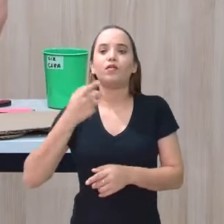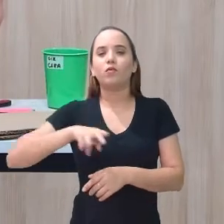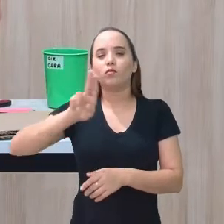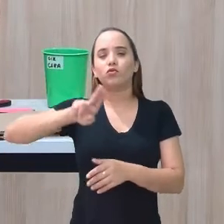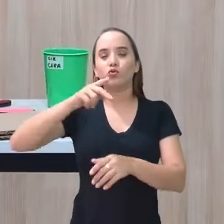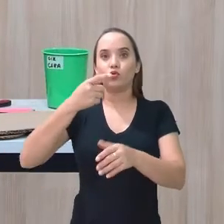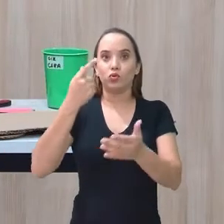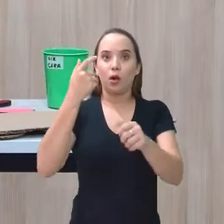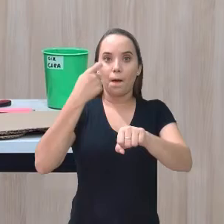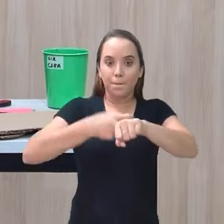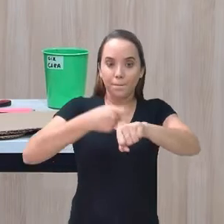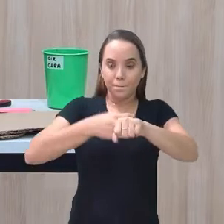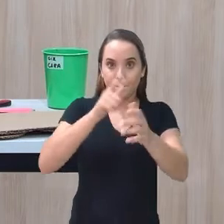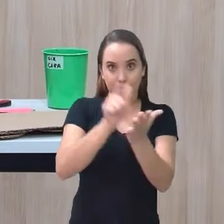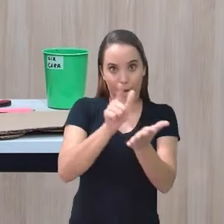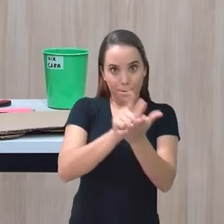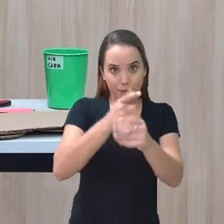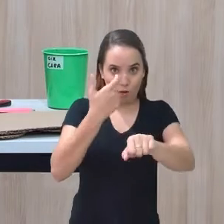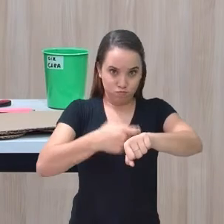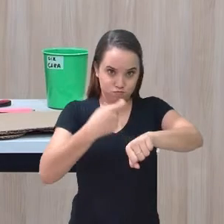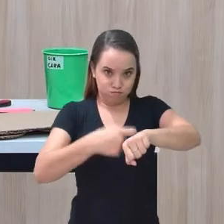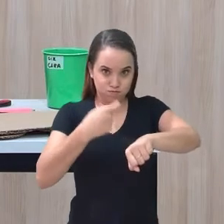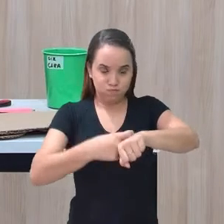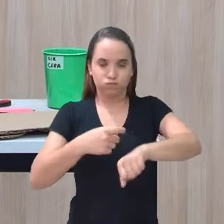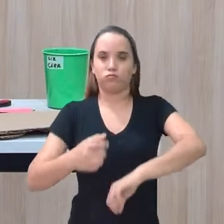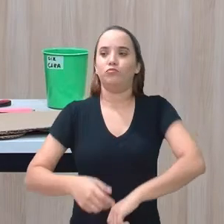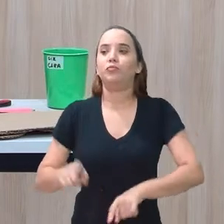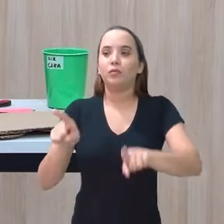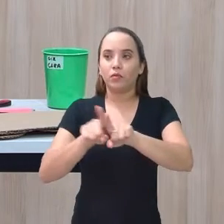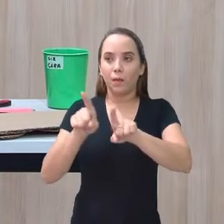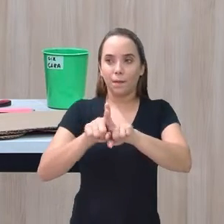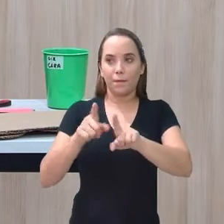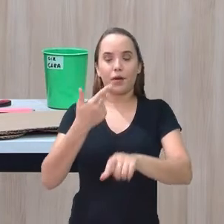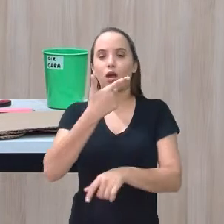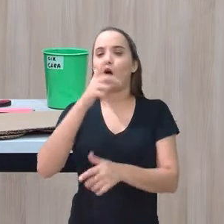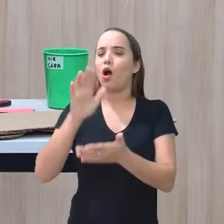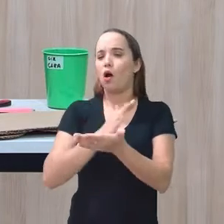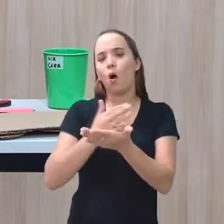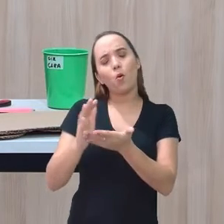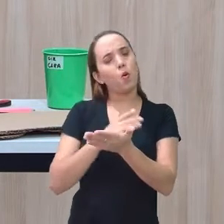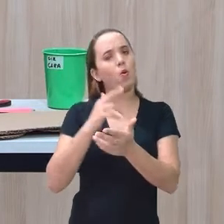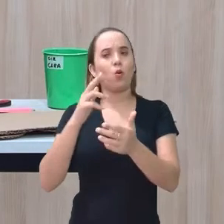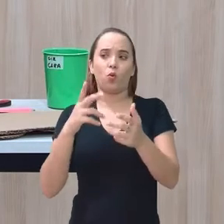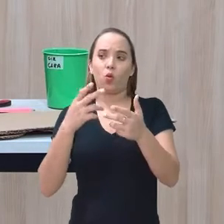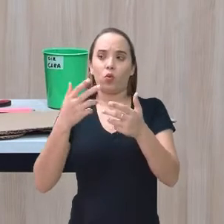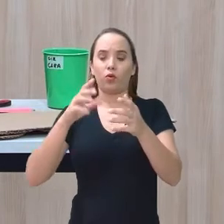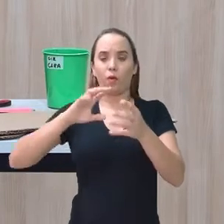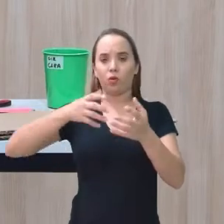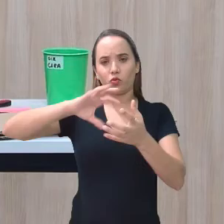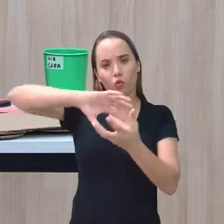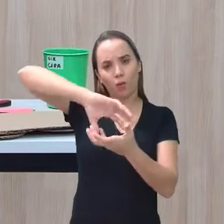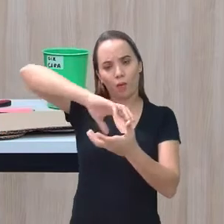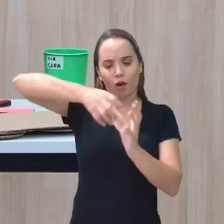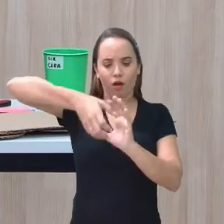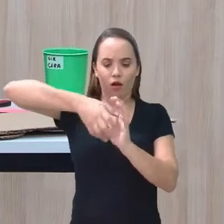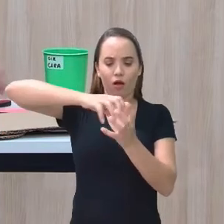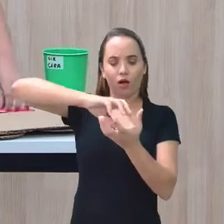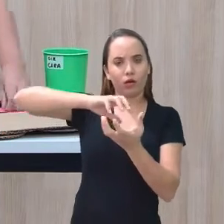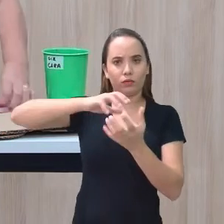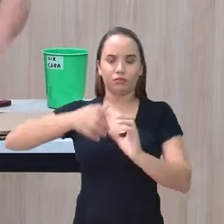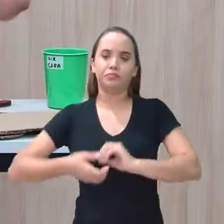Nós vamos precisar de alguns recipientes para fazer aí, né, as circunferências,